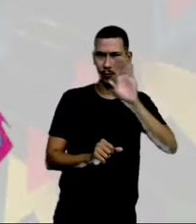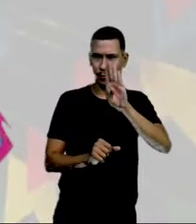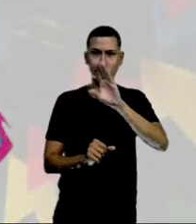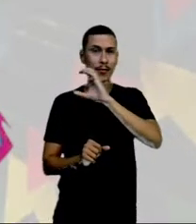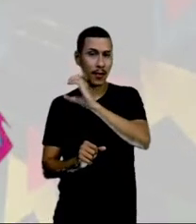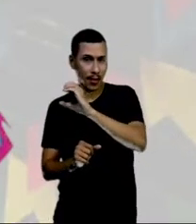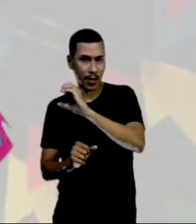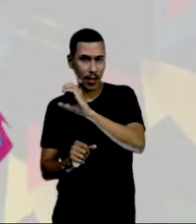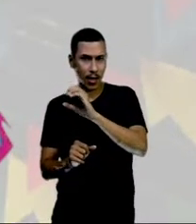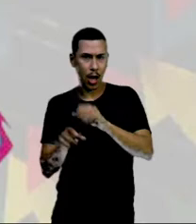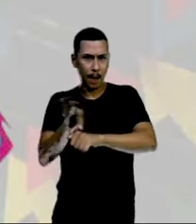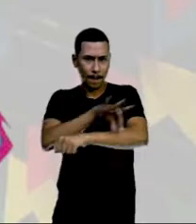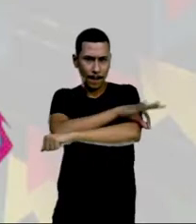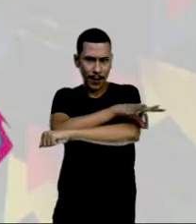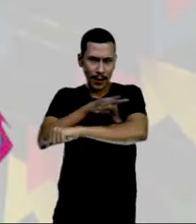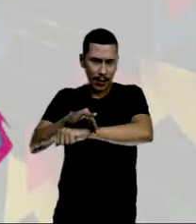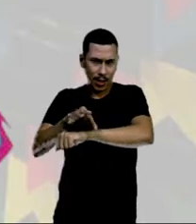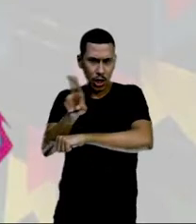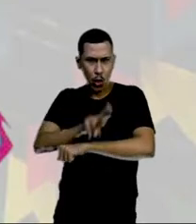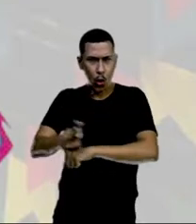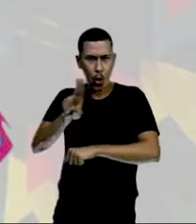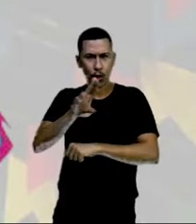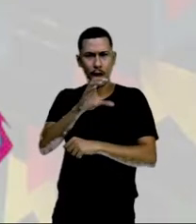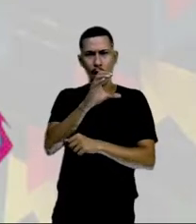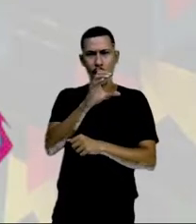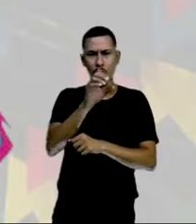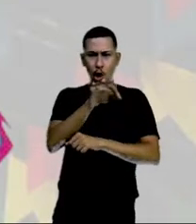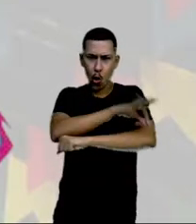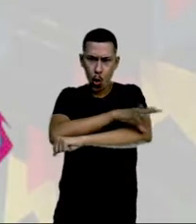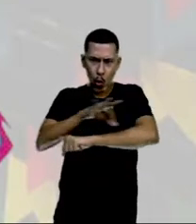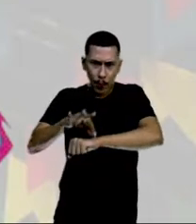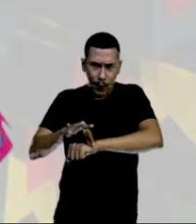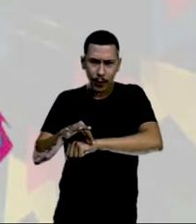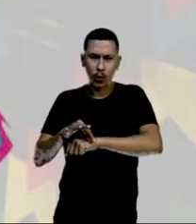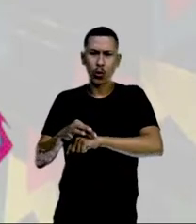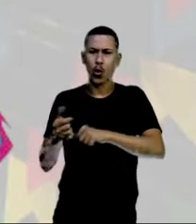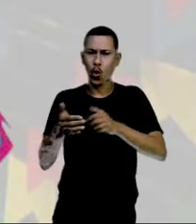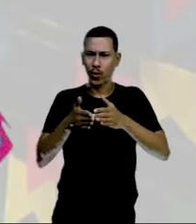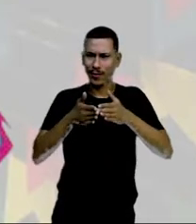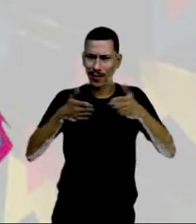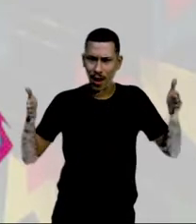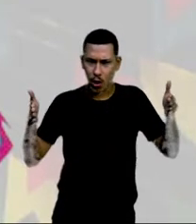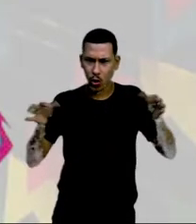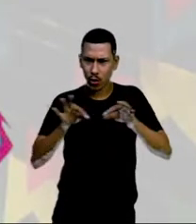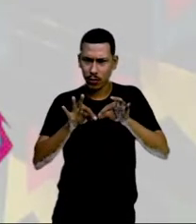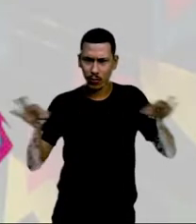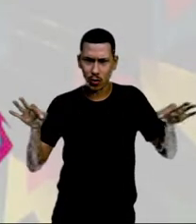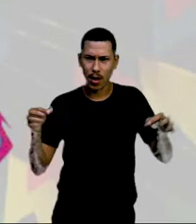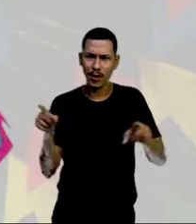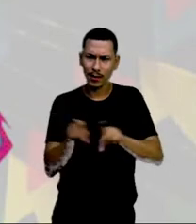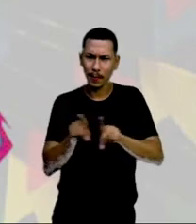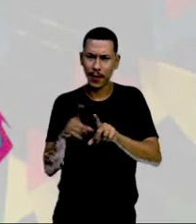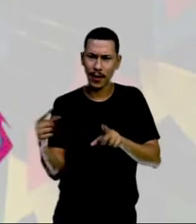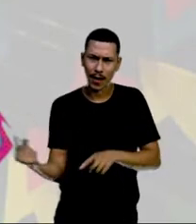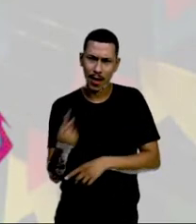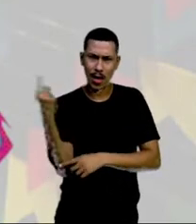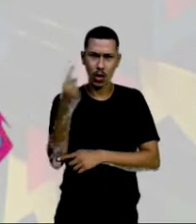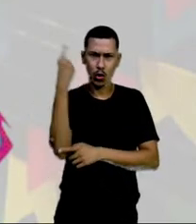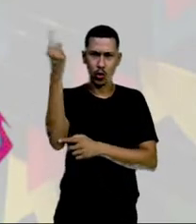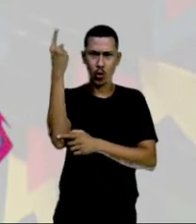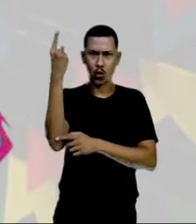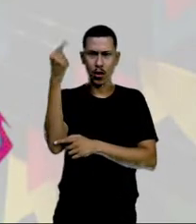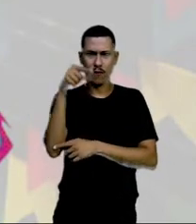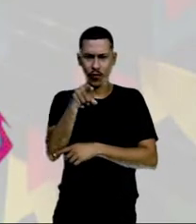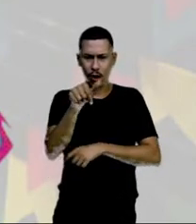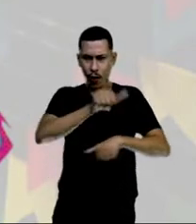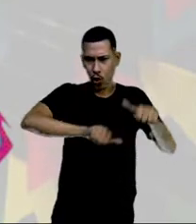as medidas que a gente tem de comprimento, largura e altura. Lembra que se você gira o material,